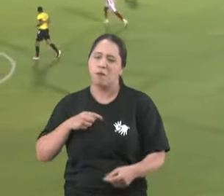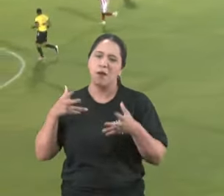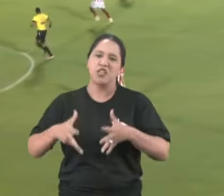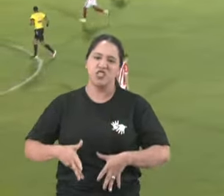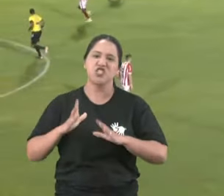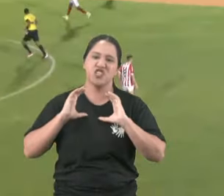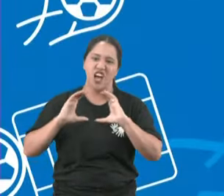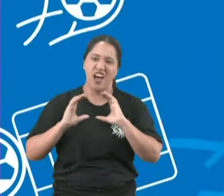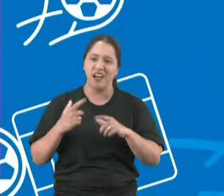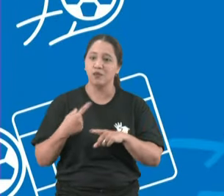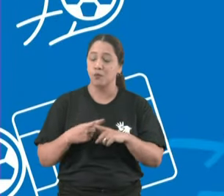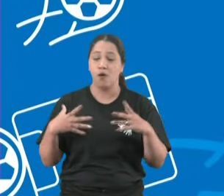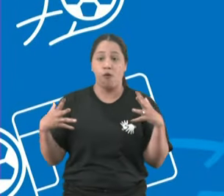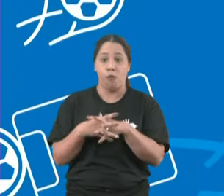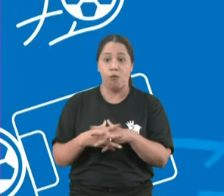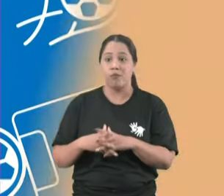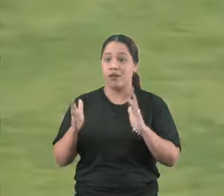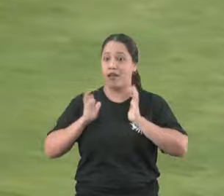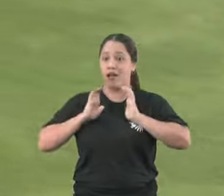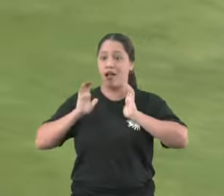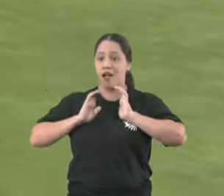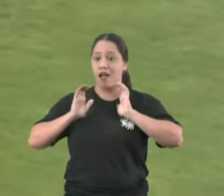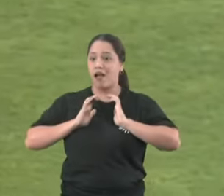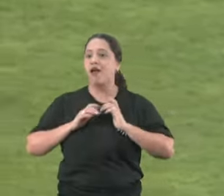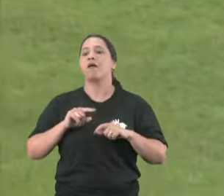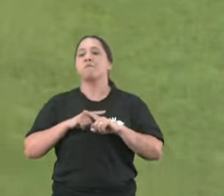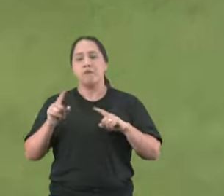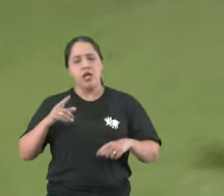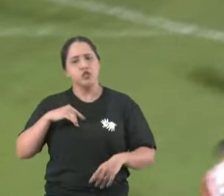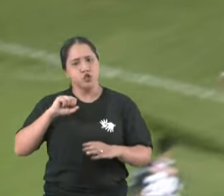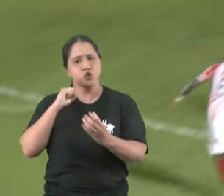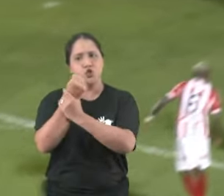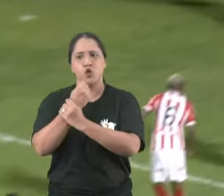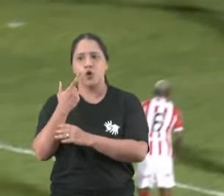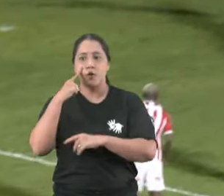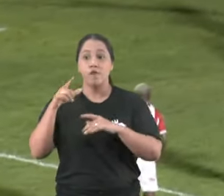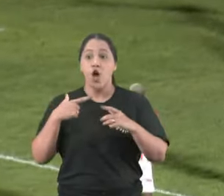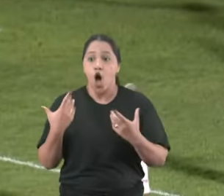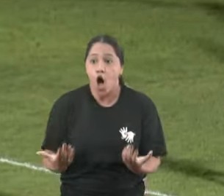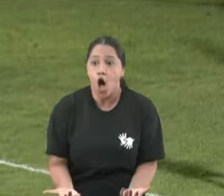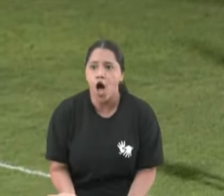Porque o kick pode complicar a vida do goleiro. Mas ele foi seguro. Veja comigo no replay.